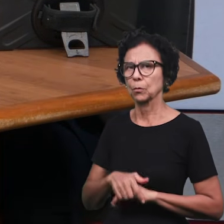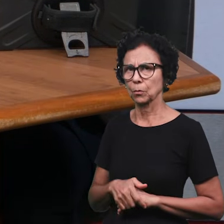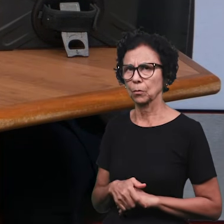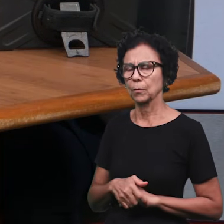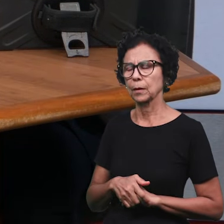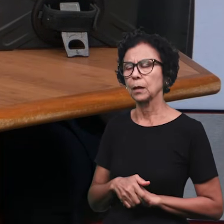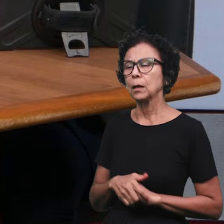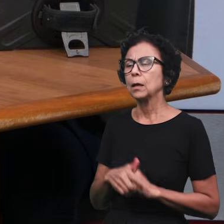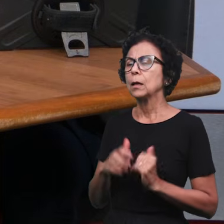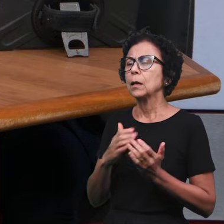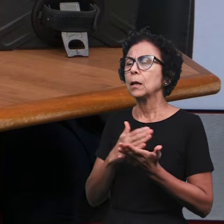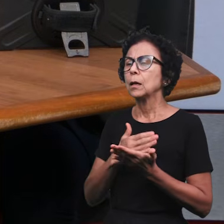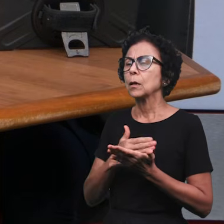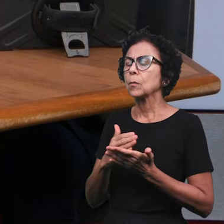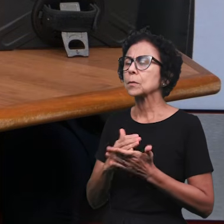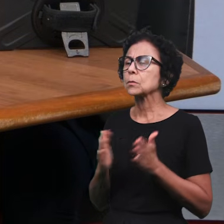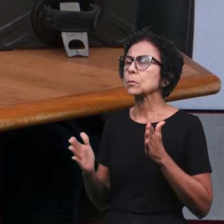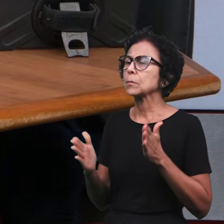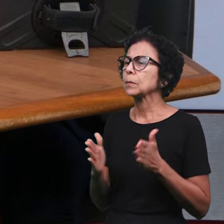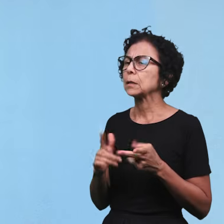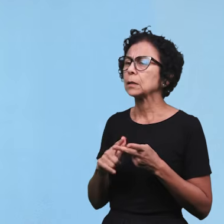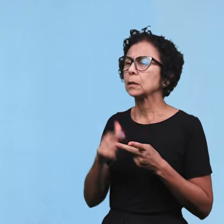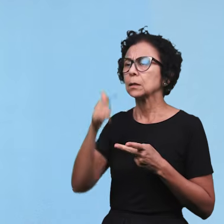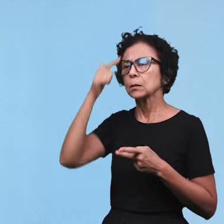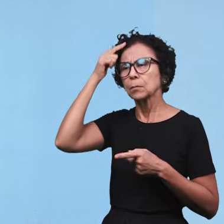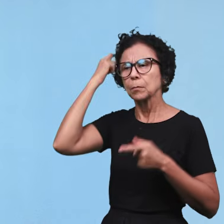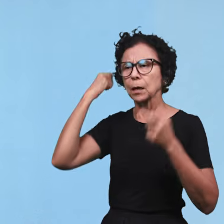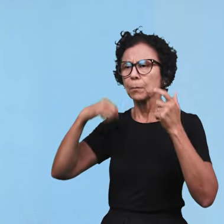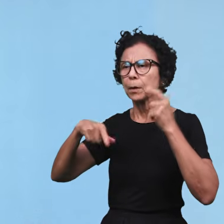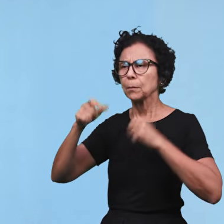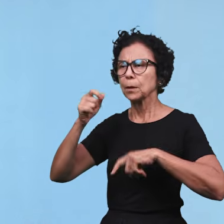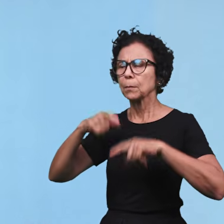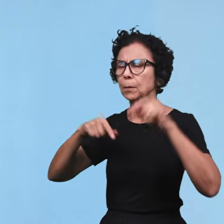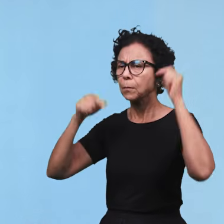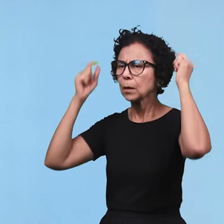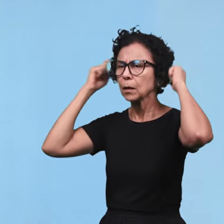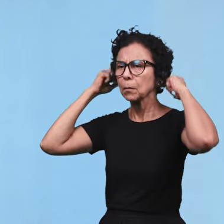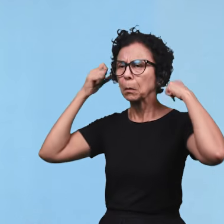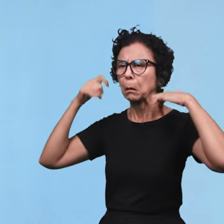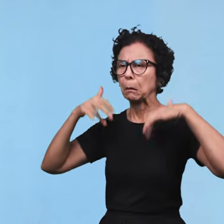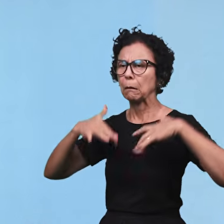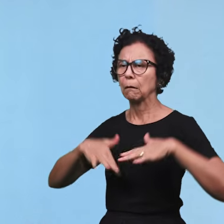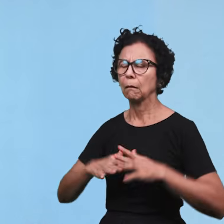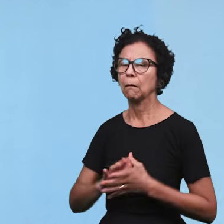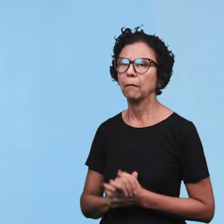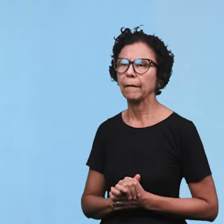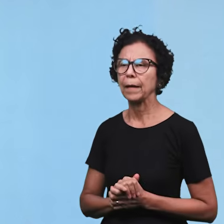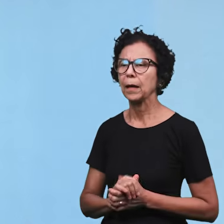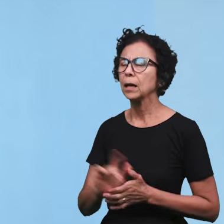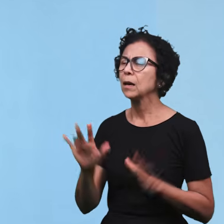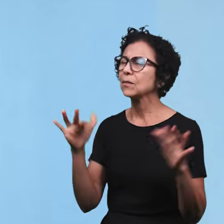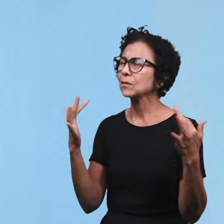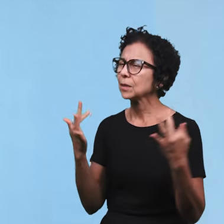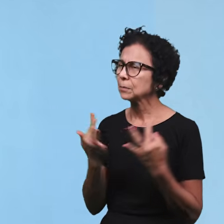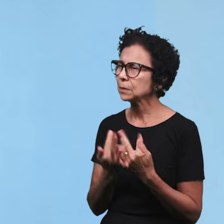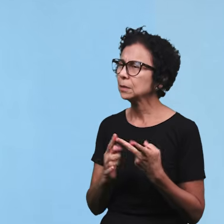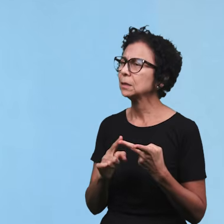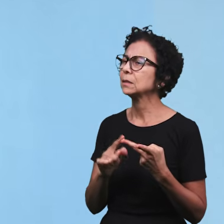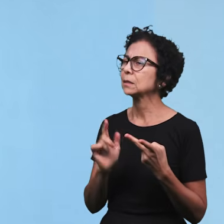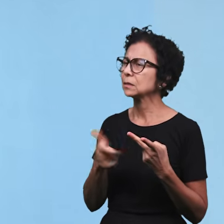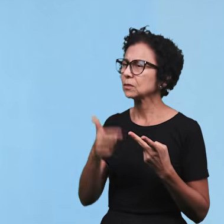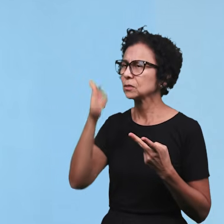entender quando a doença começou, quando as queixas começaram, entender o histórico familiar do